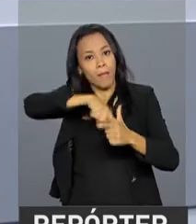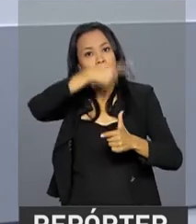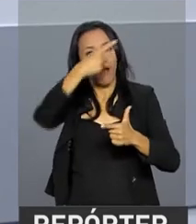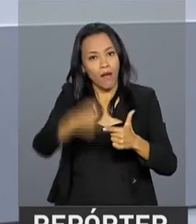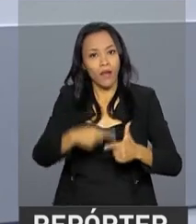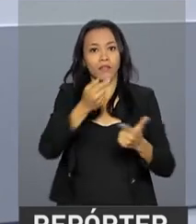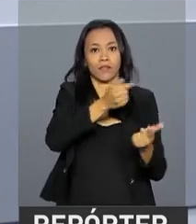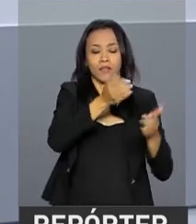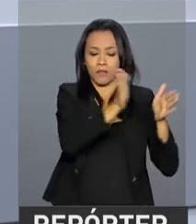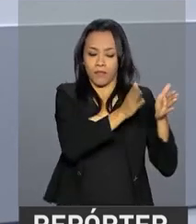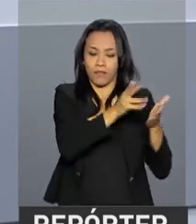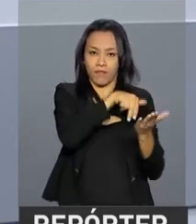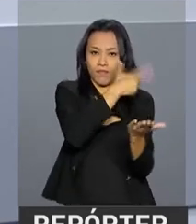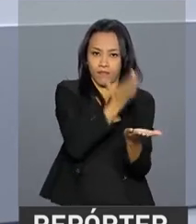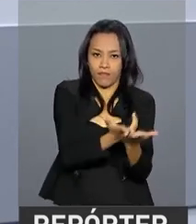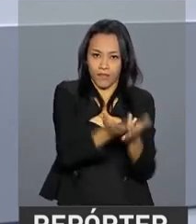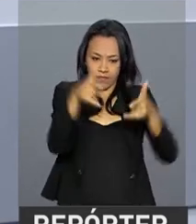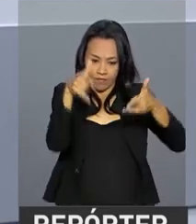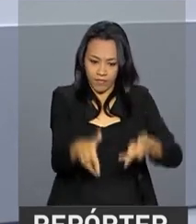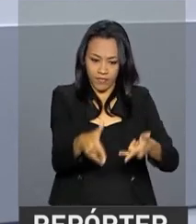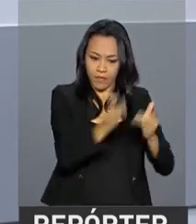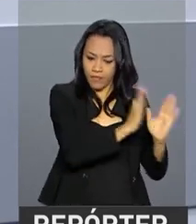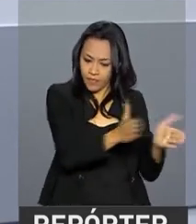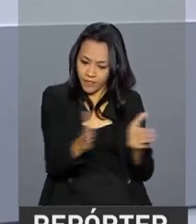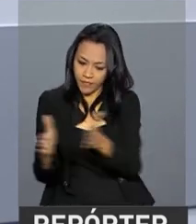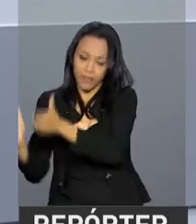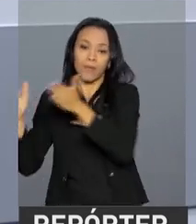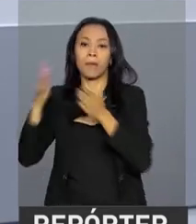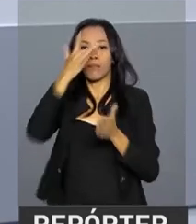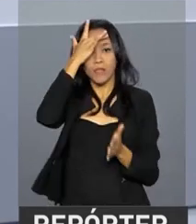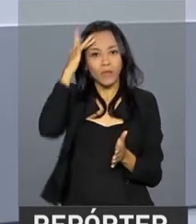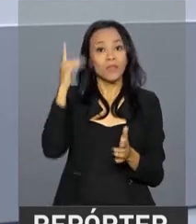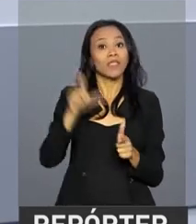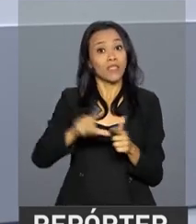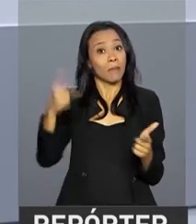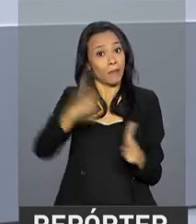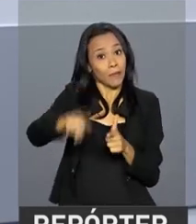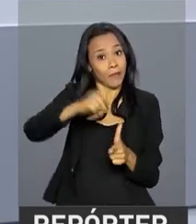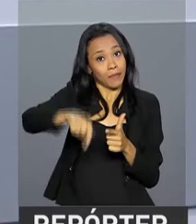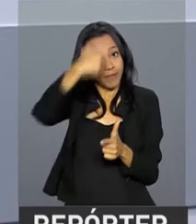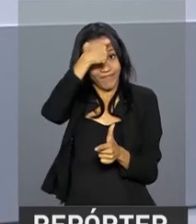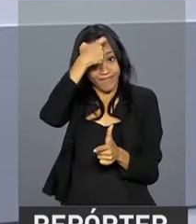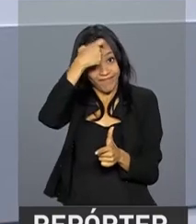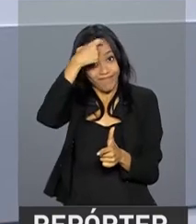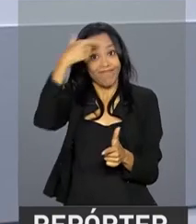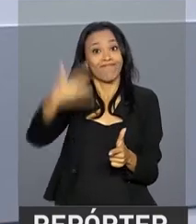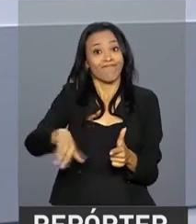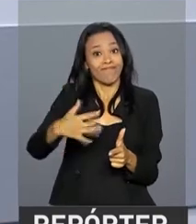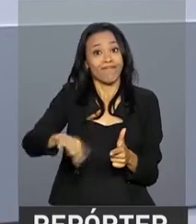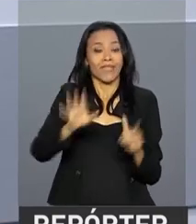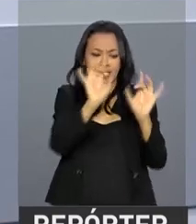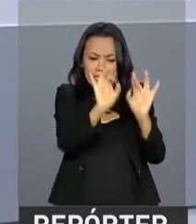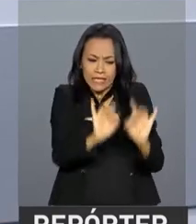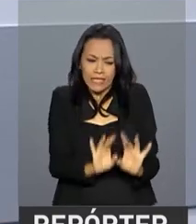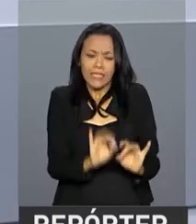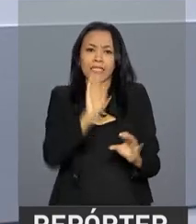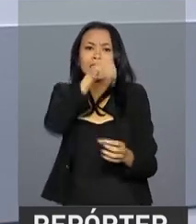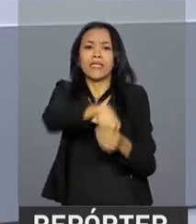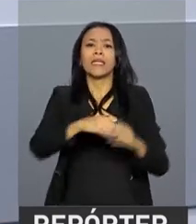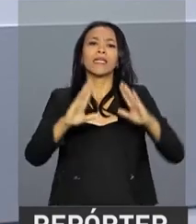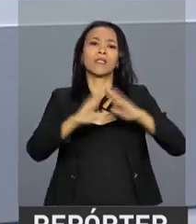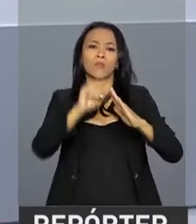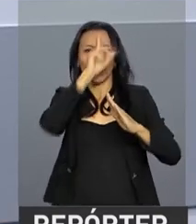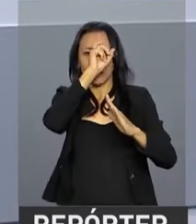leitos hospitalares qualificados para internação de pacientes com quadros mentais agudos enfermarias especializadas nos hospitais